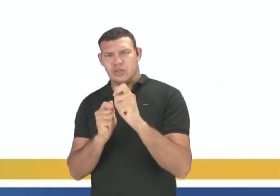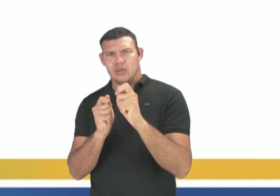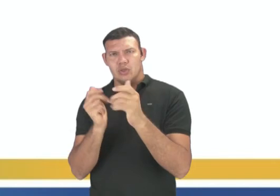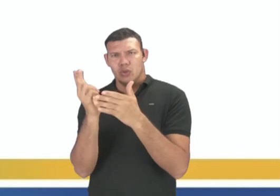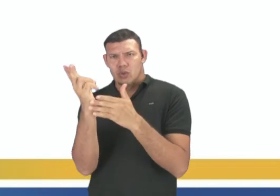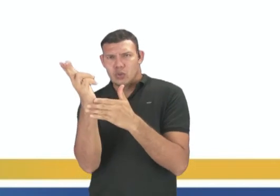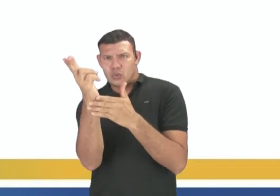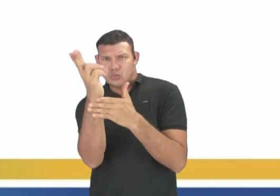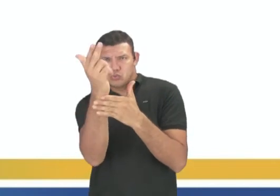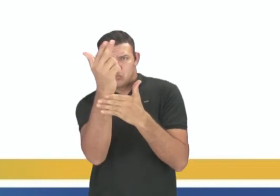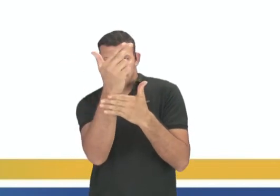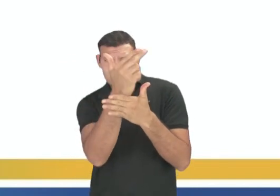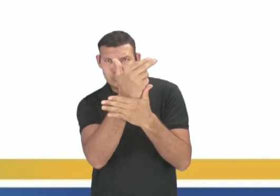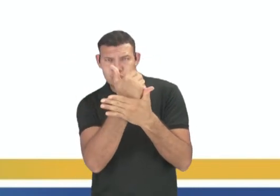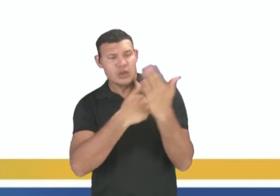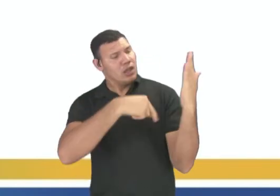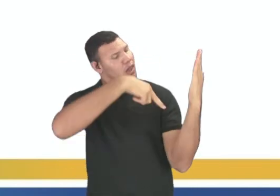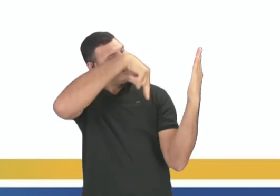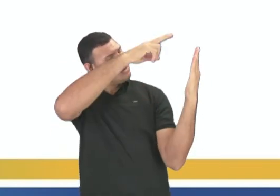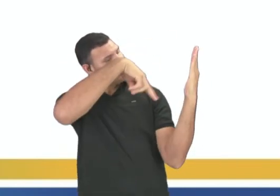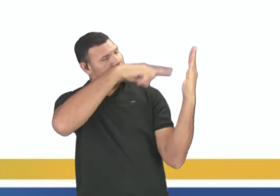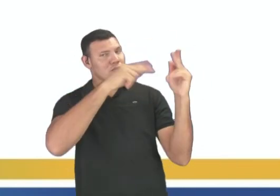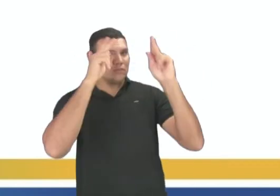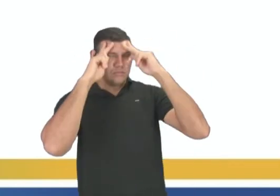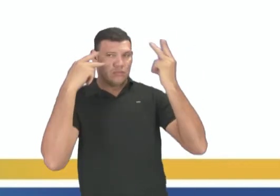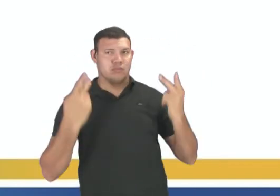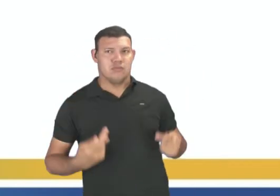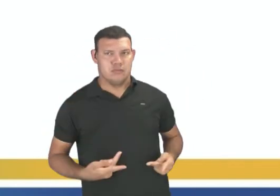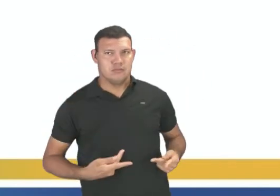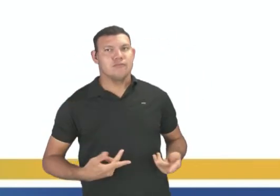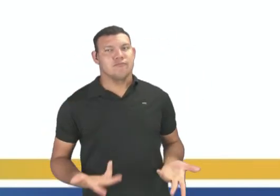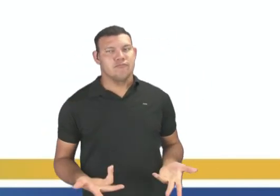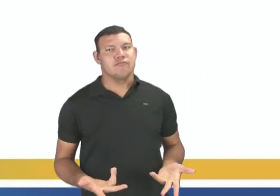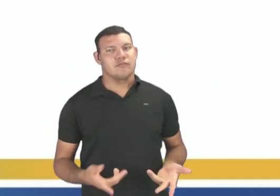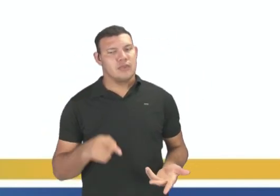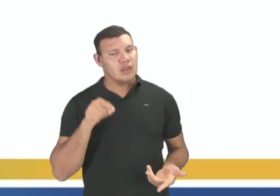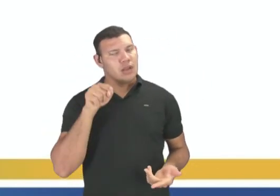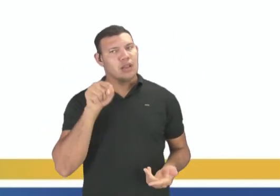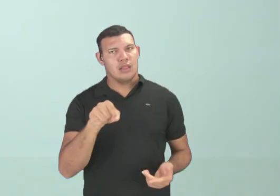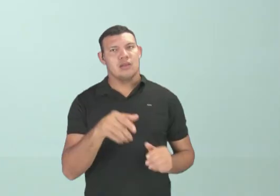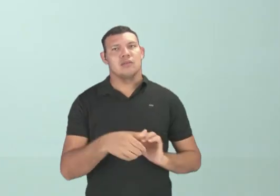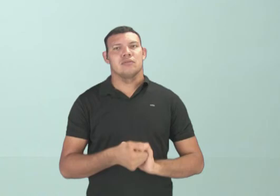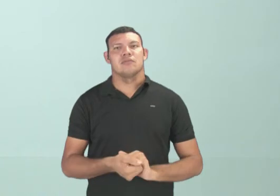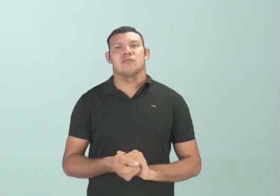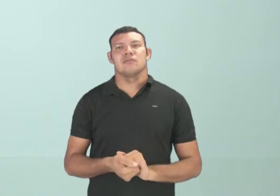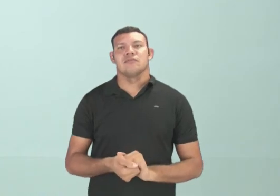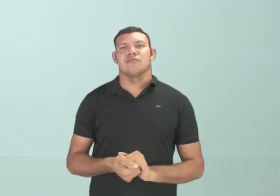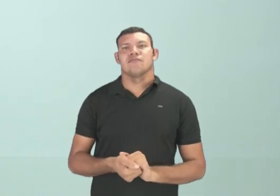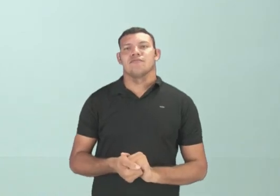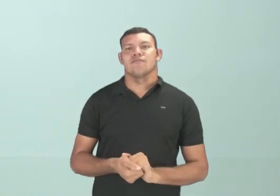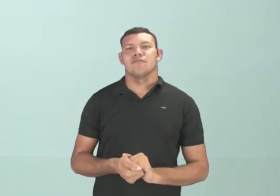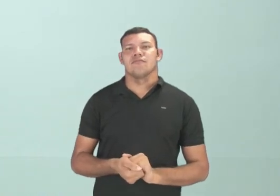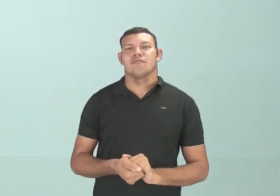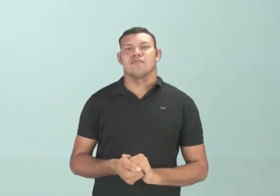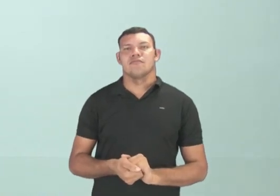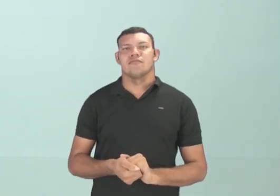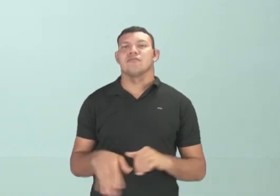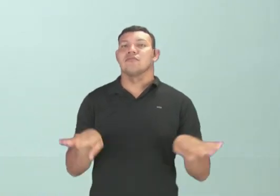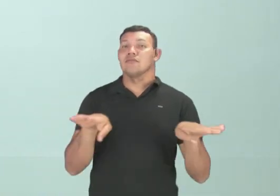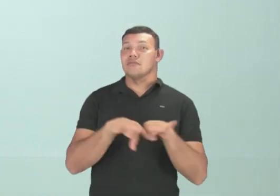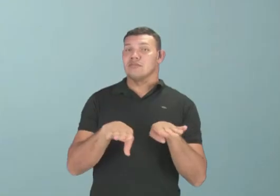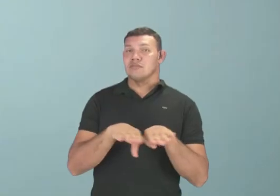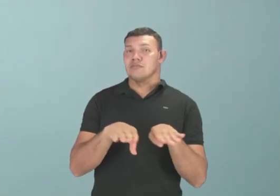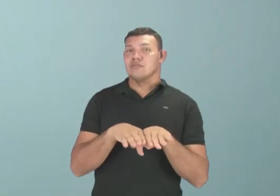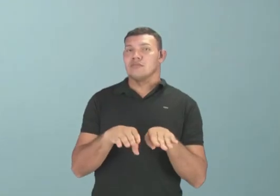das formas humanas nas pinturas. Tá certo? Então é aí que nós vamos observar essa feição. Nós temos ali